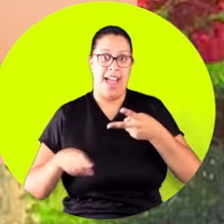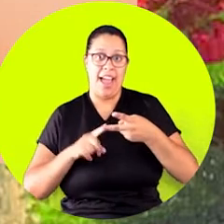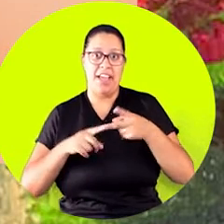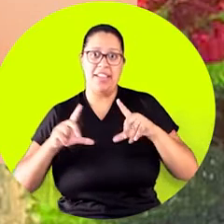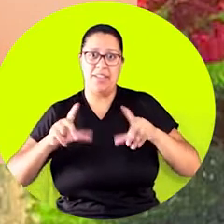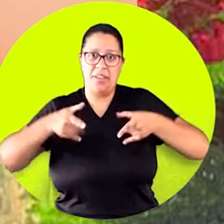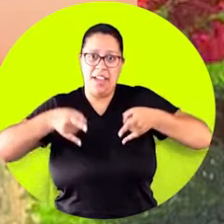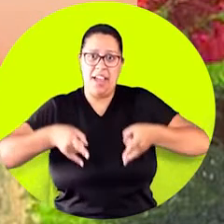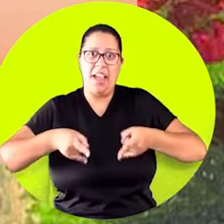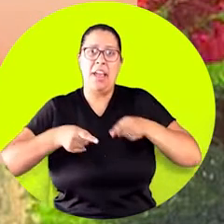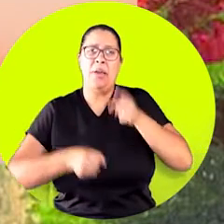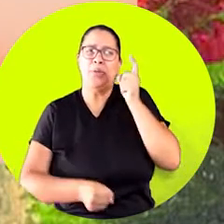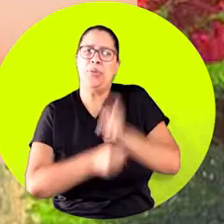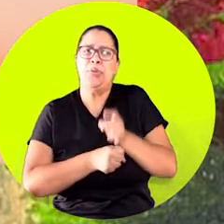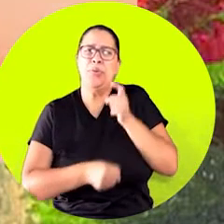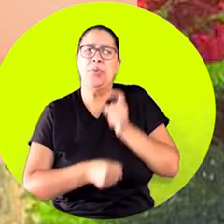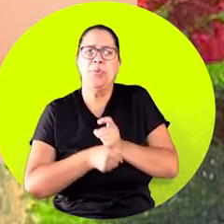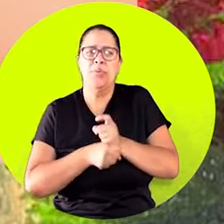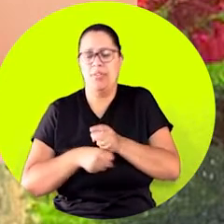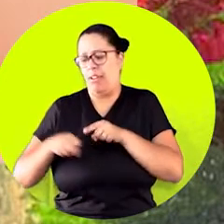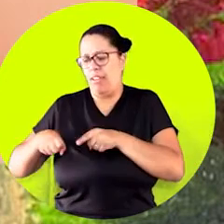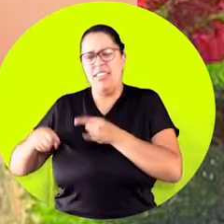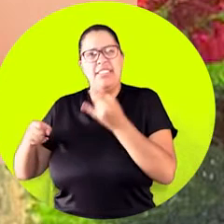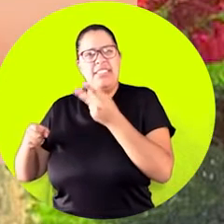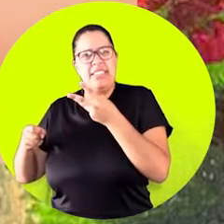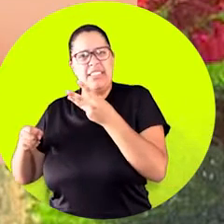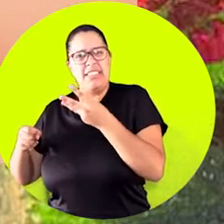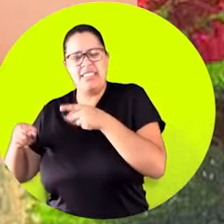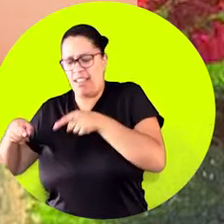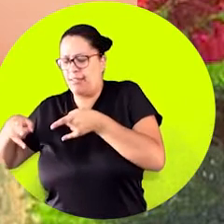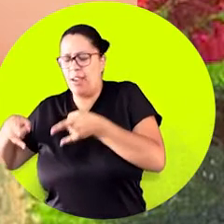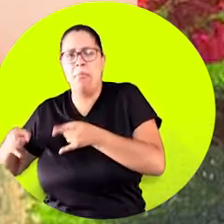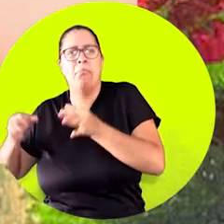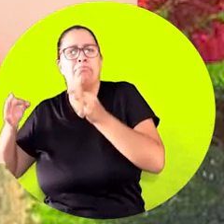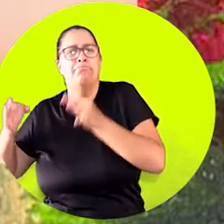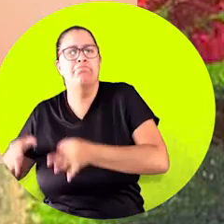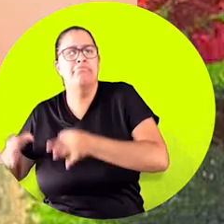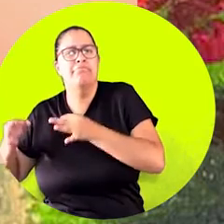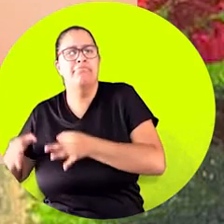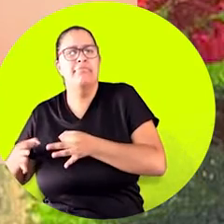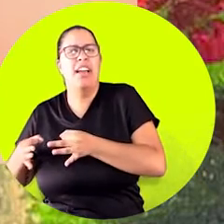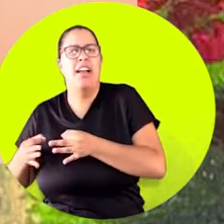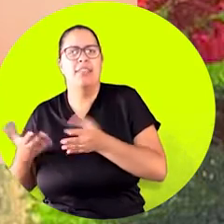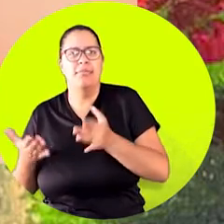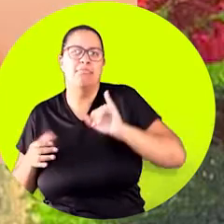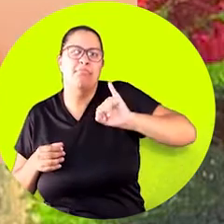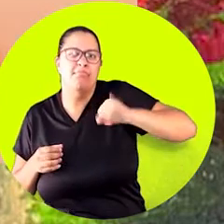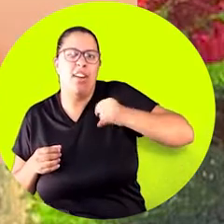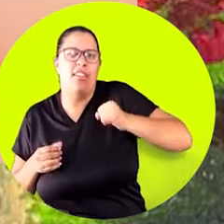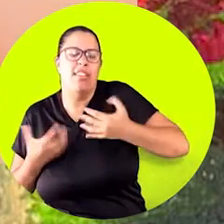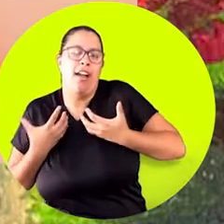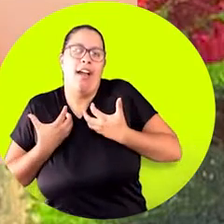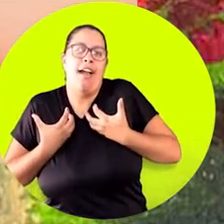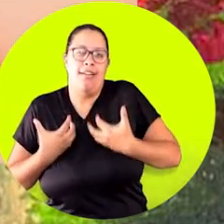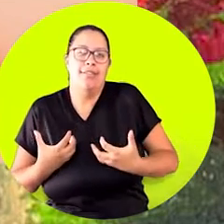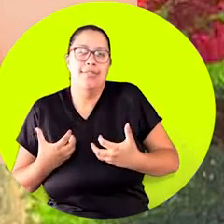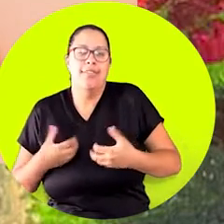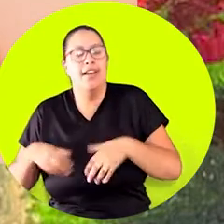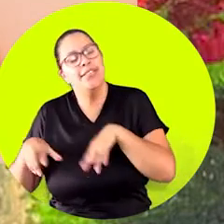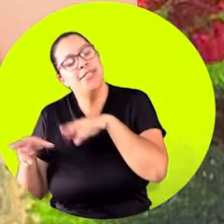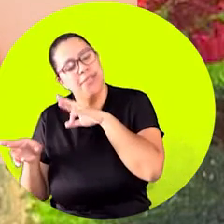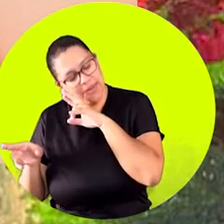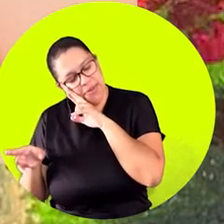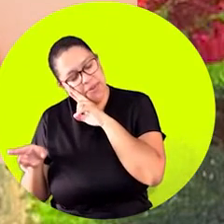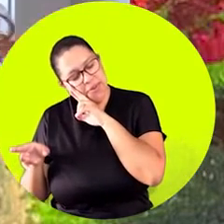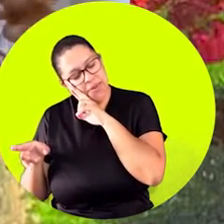era muito dura. E a cama pequenininha ela achou perfeita. Então, como ela estava já cansada, ela resolveu